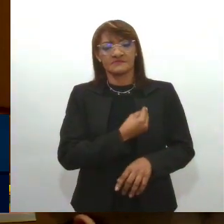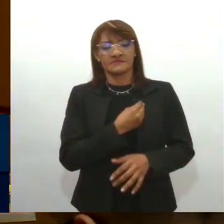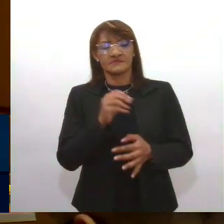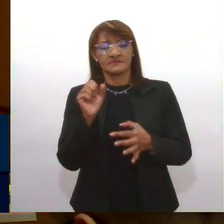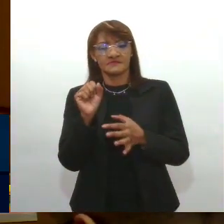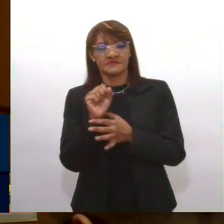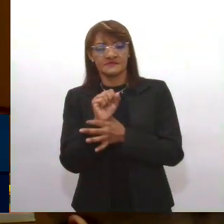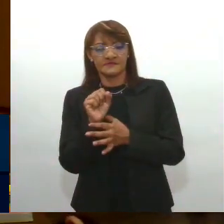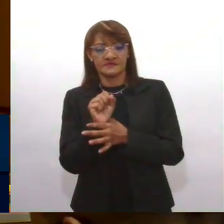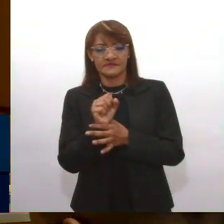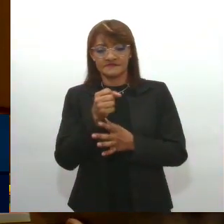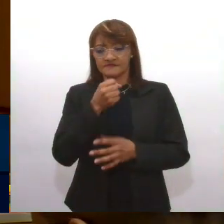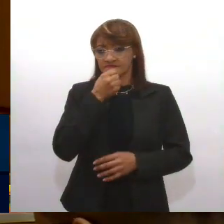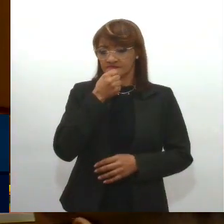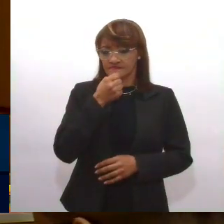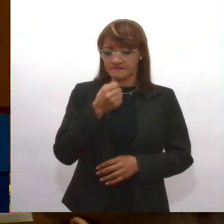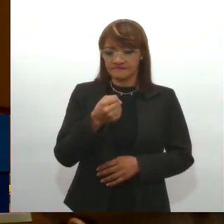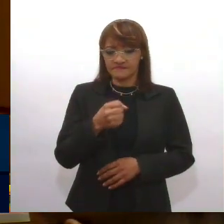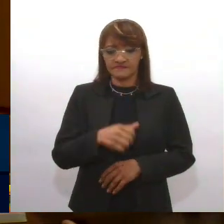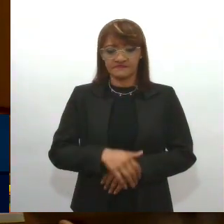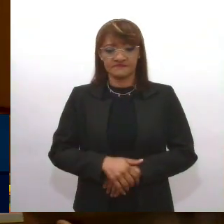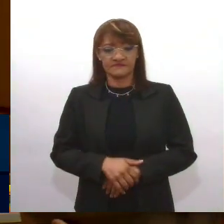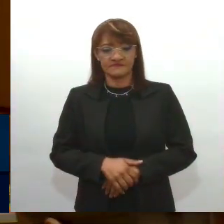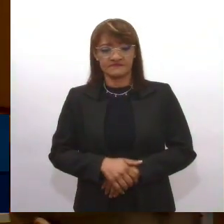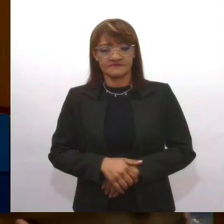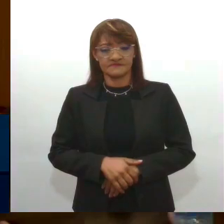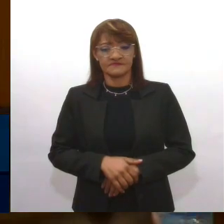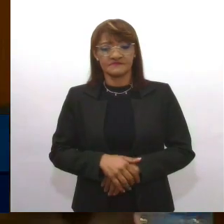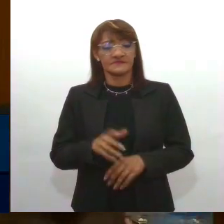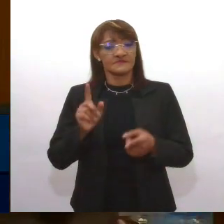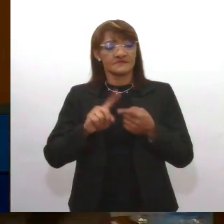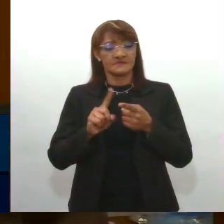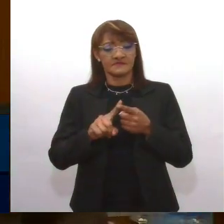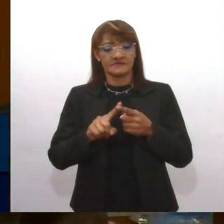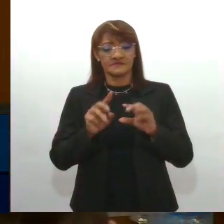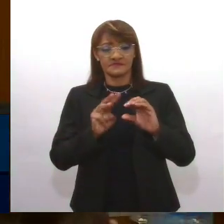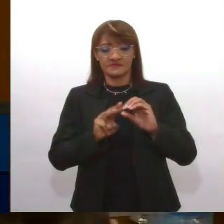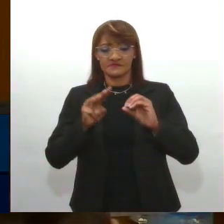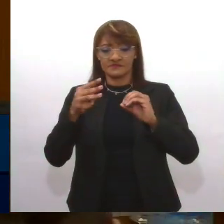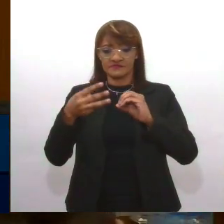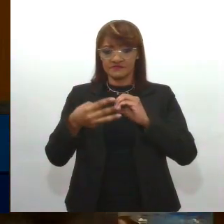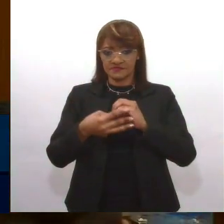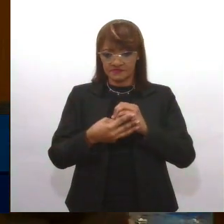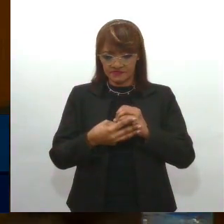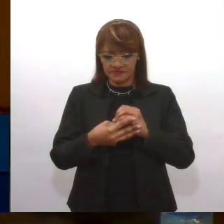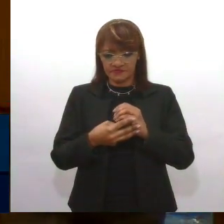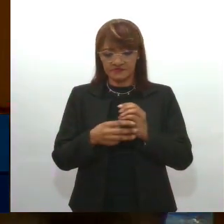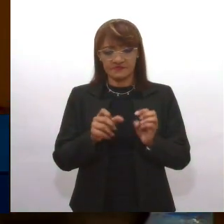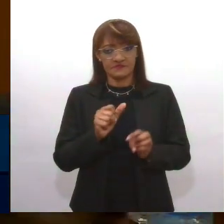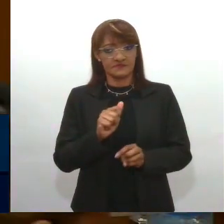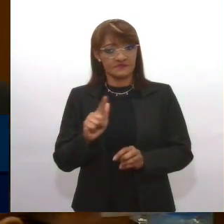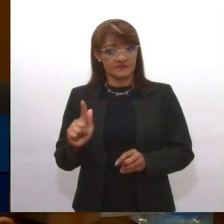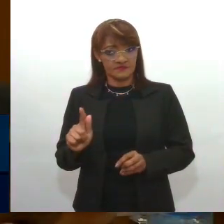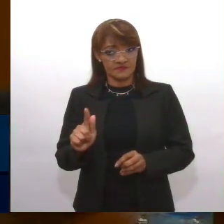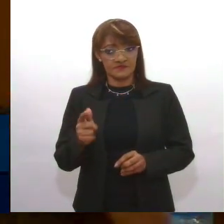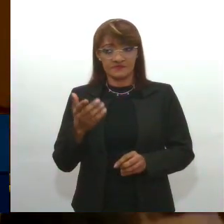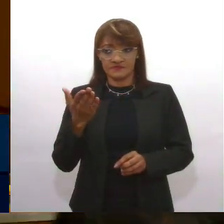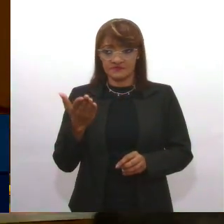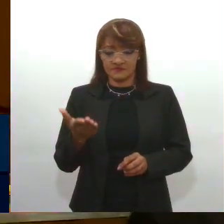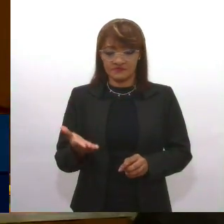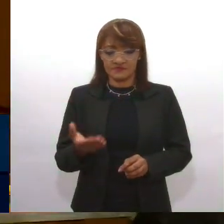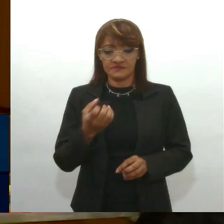aqui pessoal da TV ales da agência de Notícias eh um bom dia especial a população